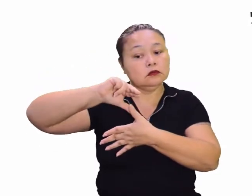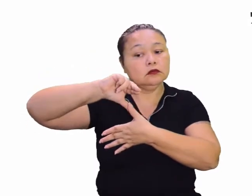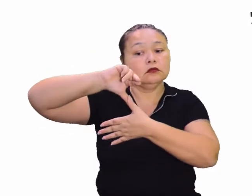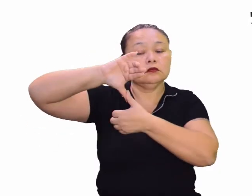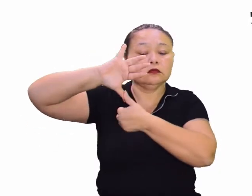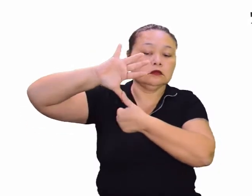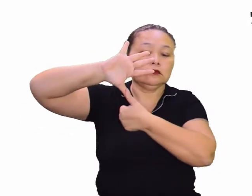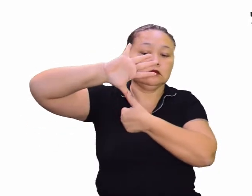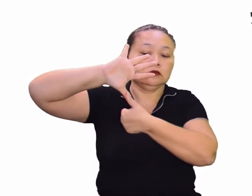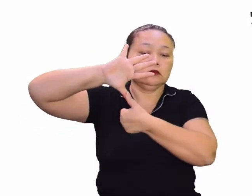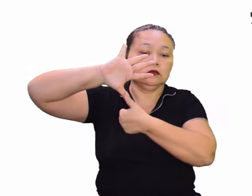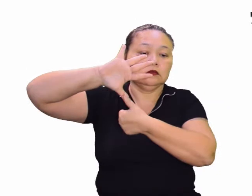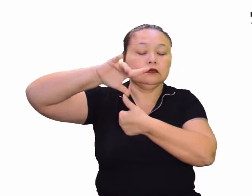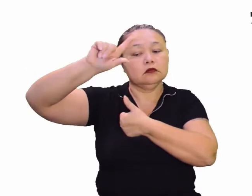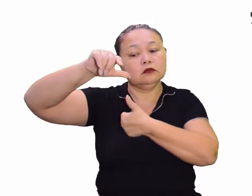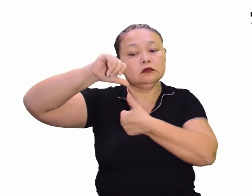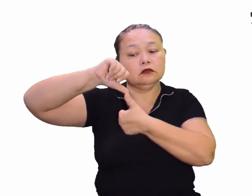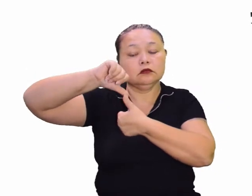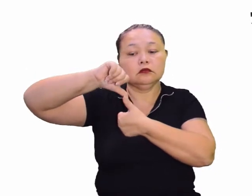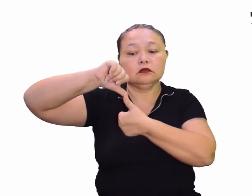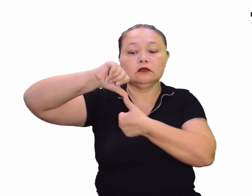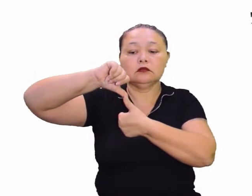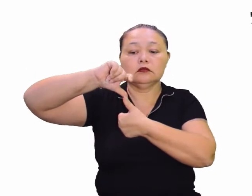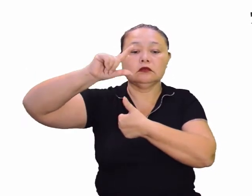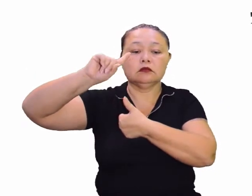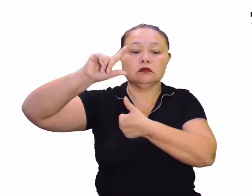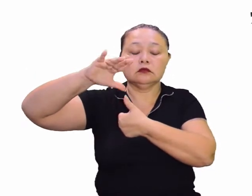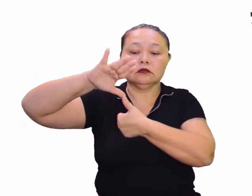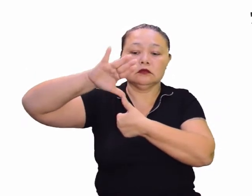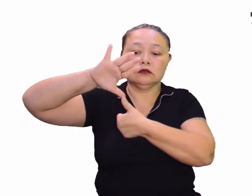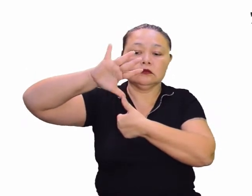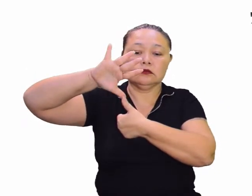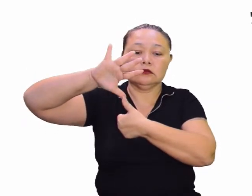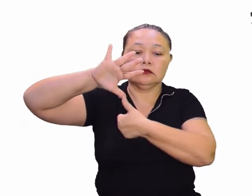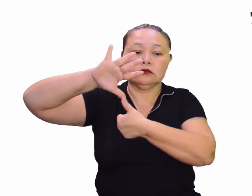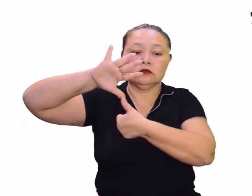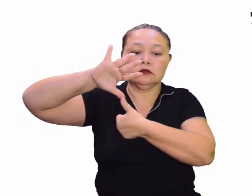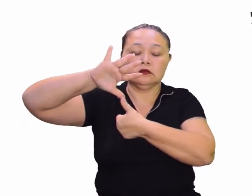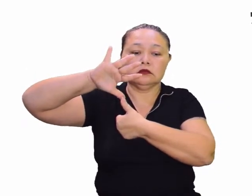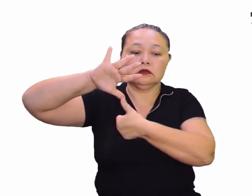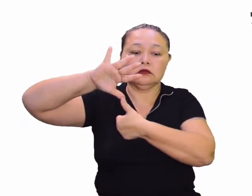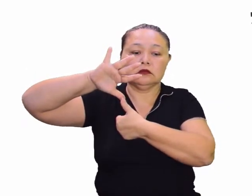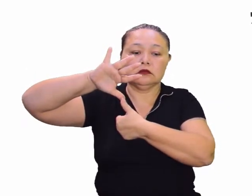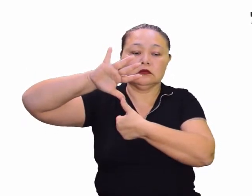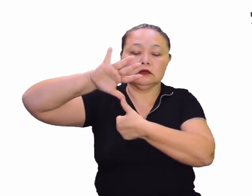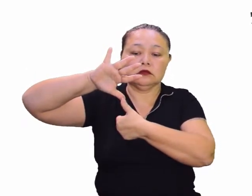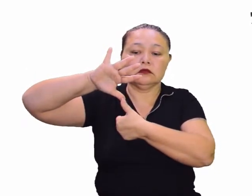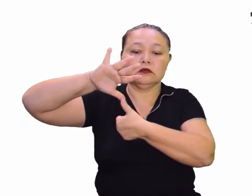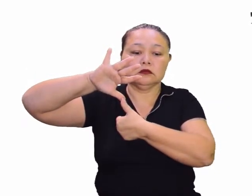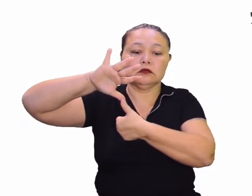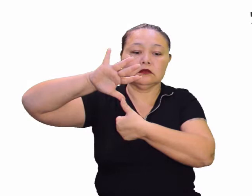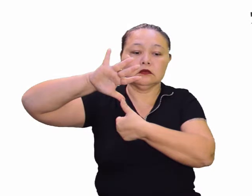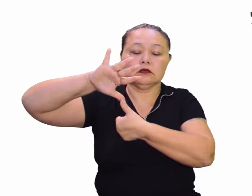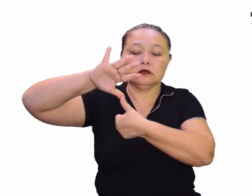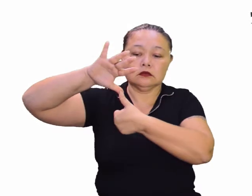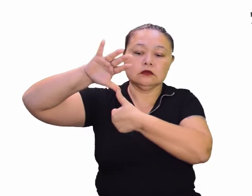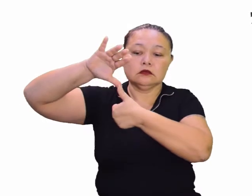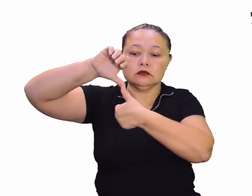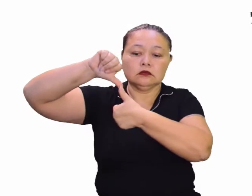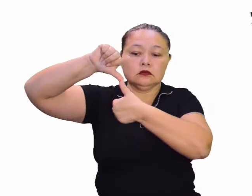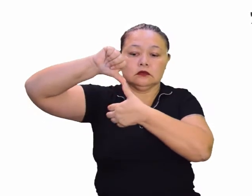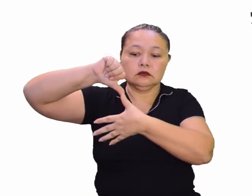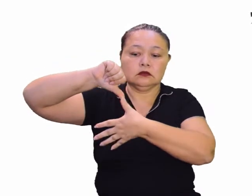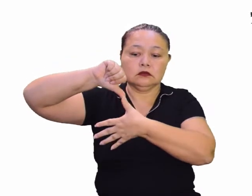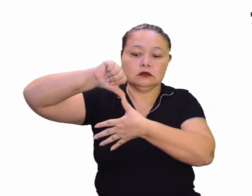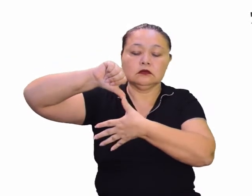né? Ah, você é um americano, isso aqui. Não. Isso aqui é a Mas nós somos América do Sul. E realmente nós